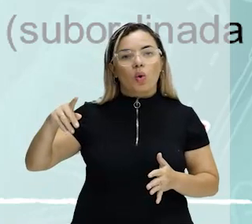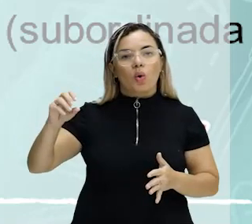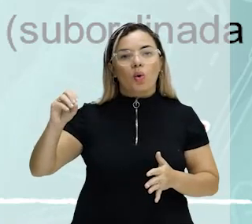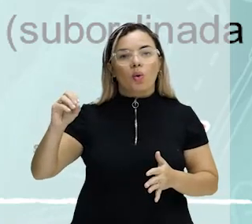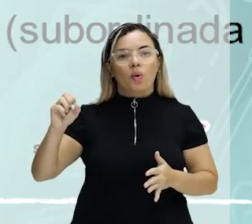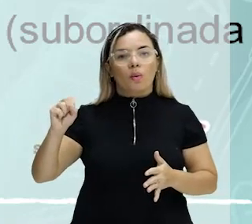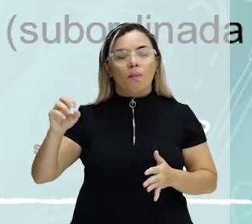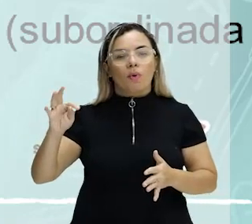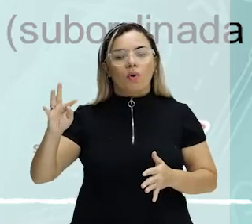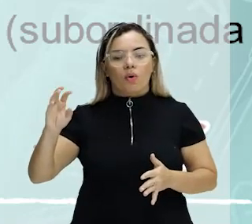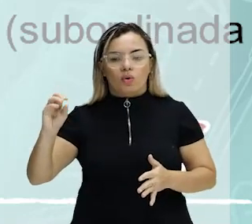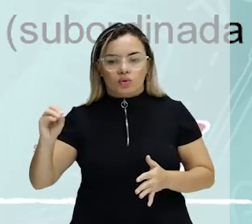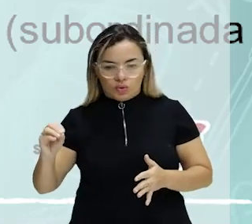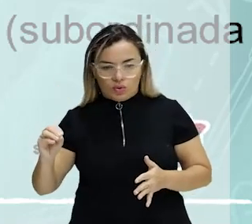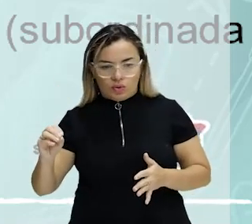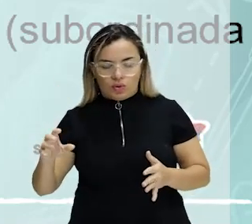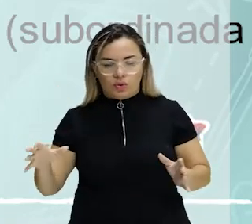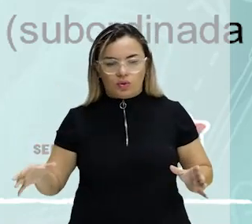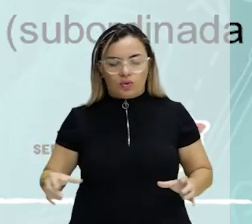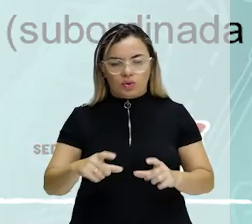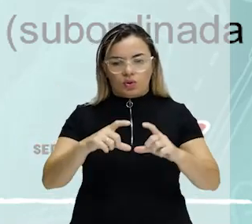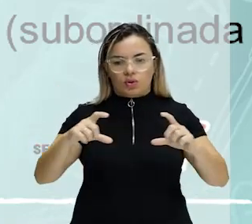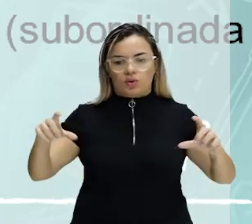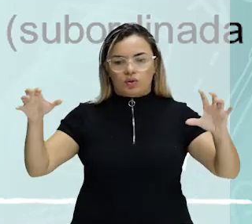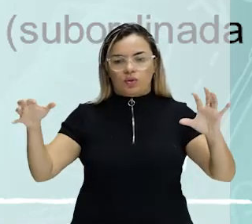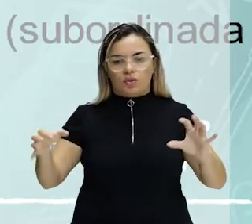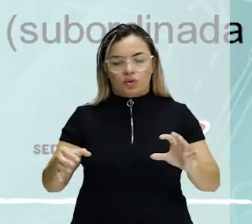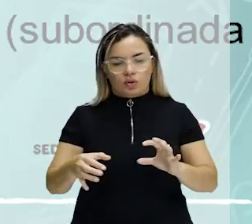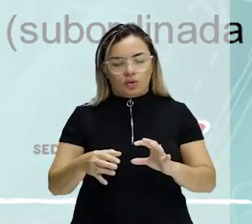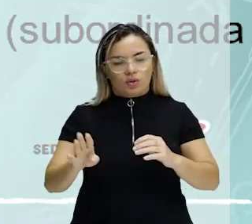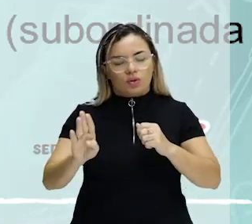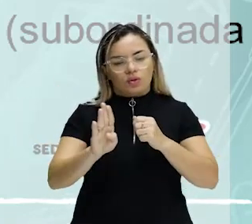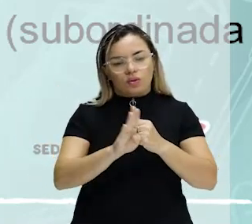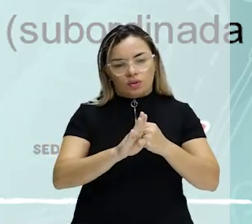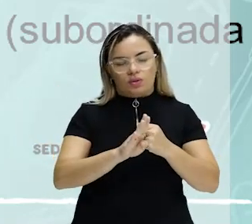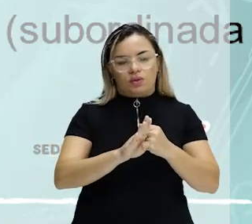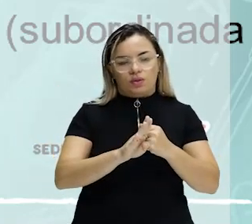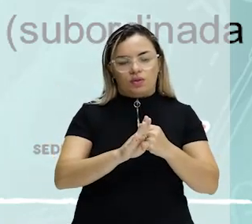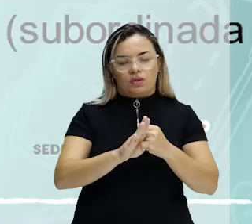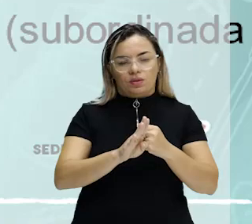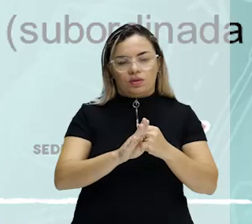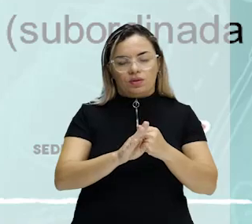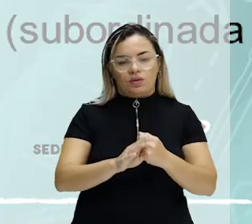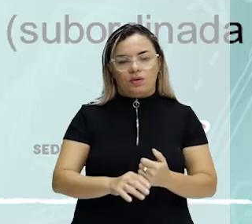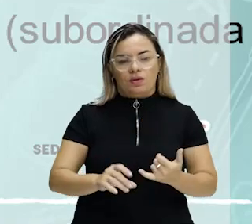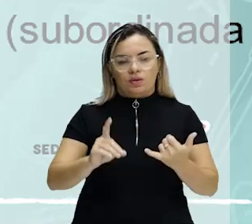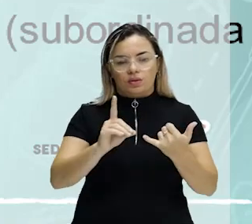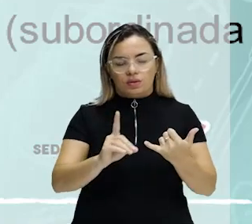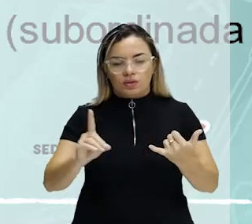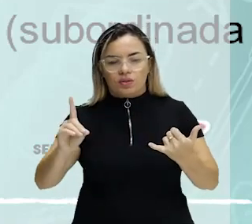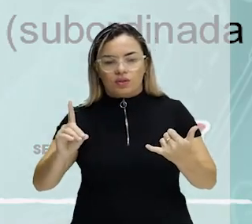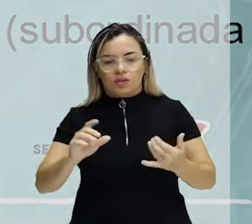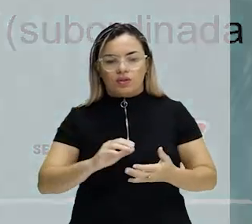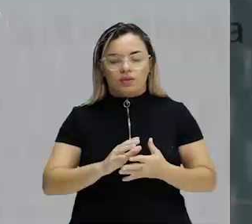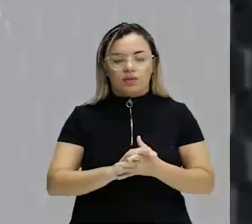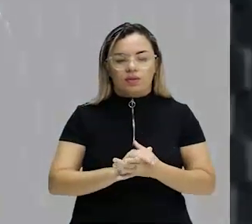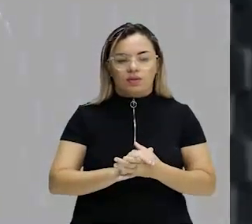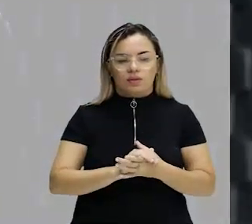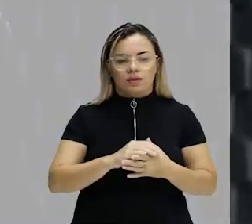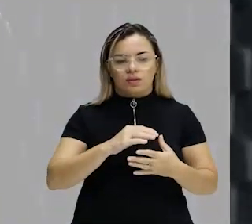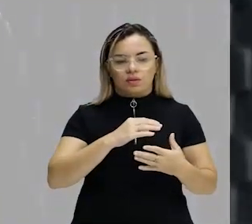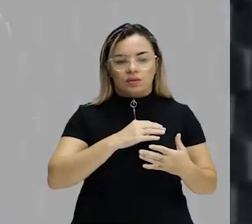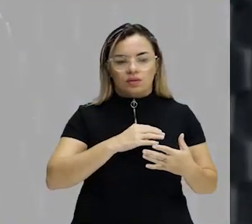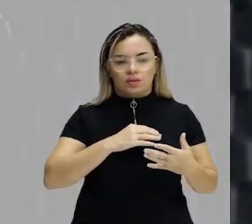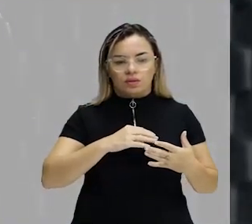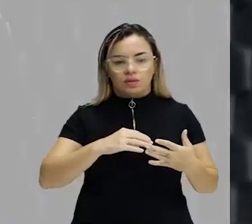subordinação, classificação, oração substantiva, objetiva direta, tá certa. Como estava enfarado de sua enorme